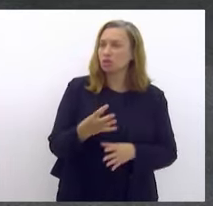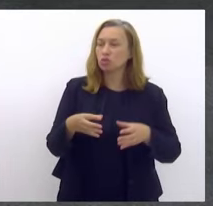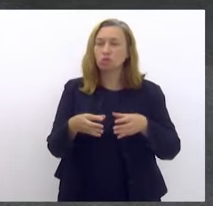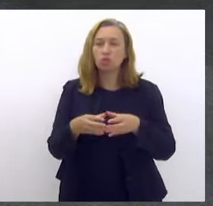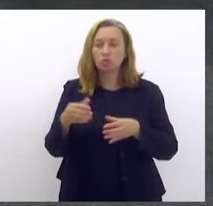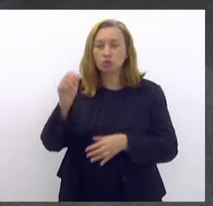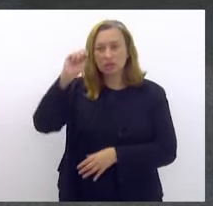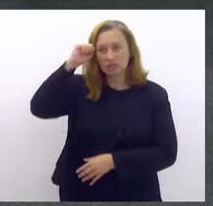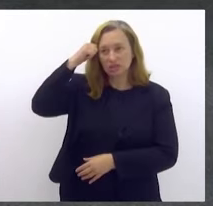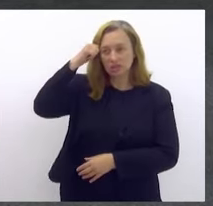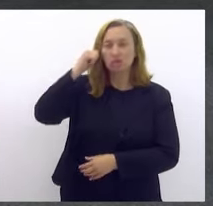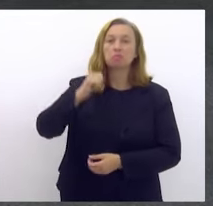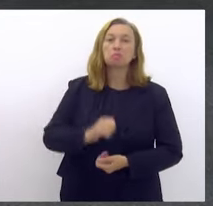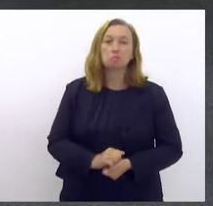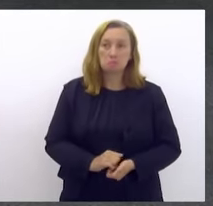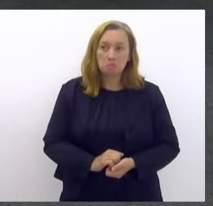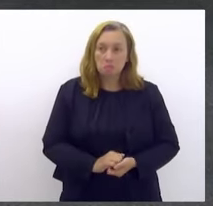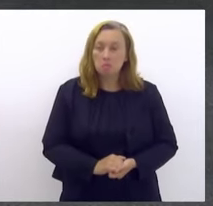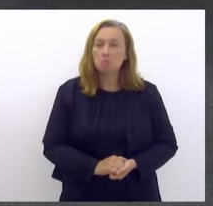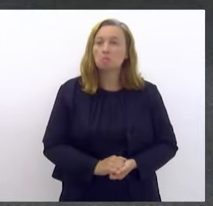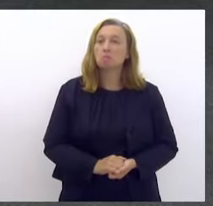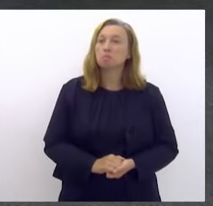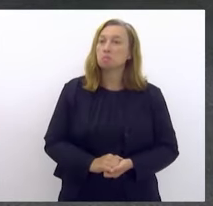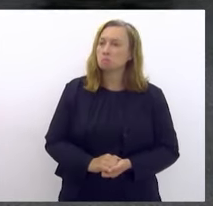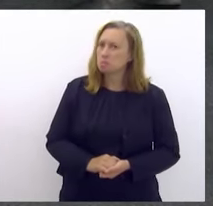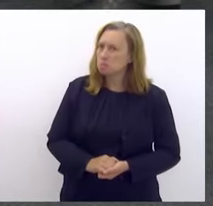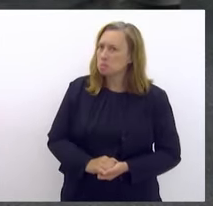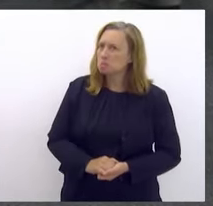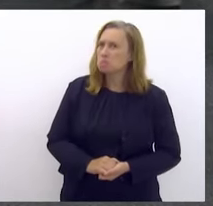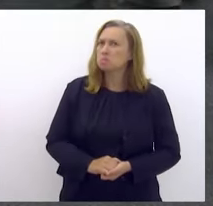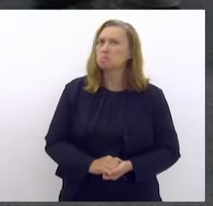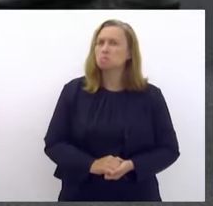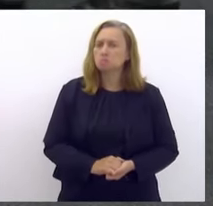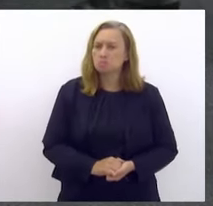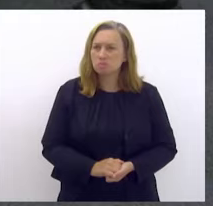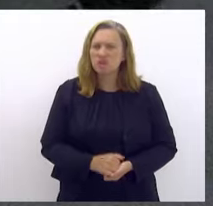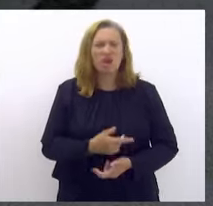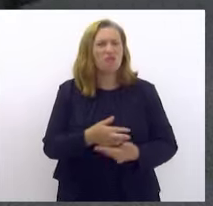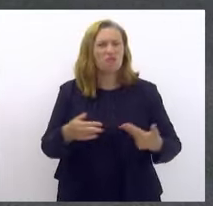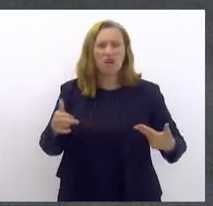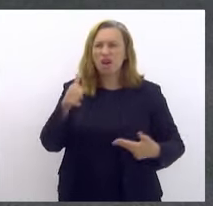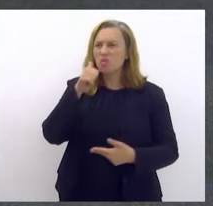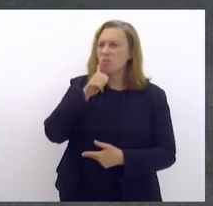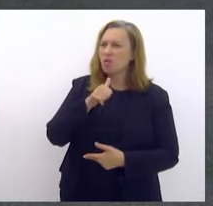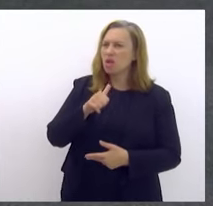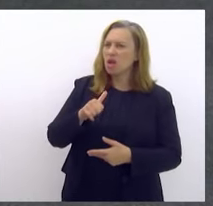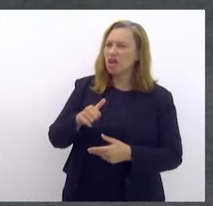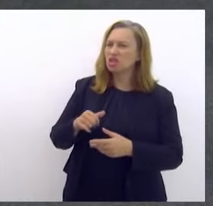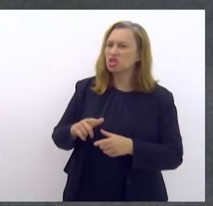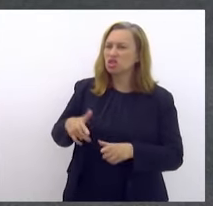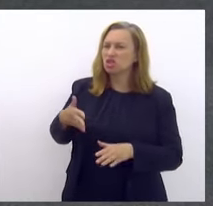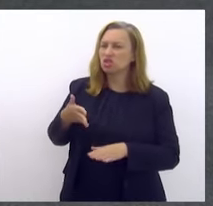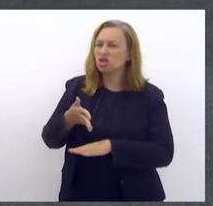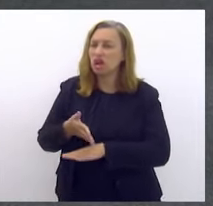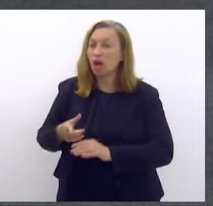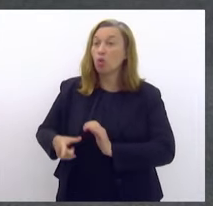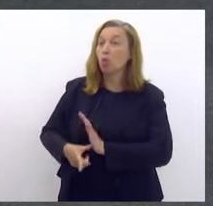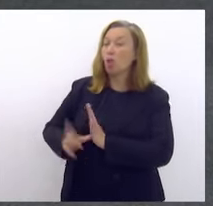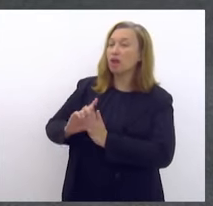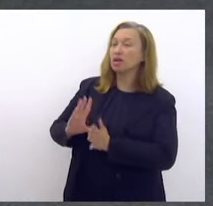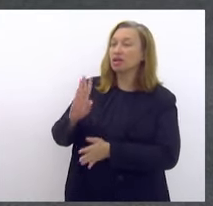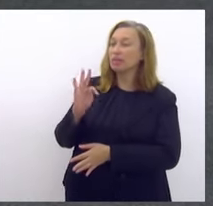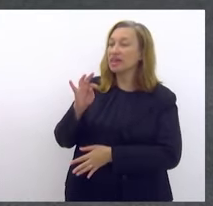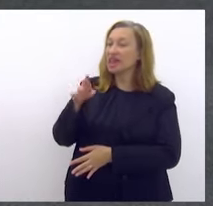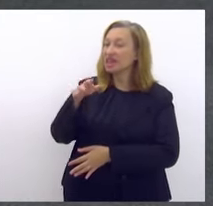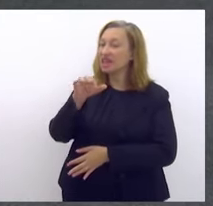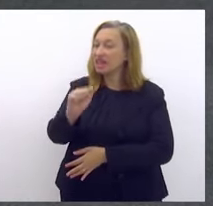negra no Congresso Nacional. Isso é fruto de muitas mulheres que vieram antes de nós. Mulheres como Beneditas,